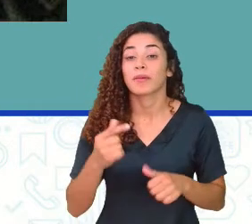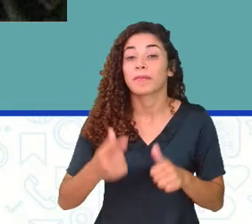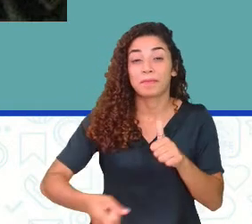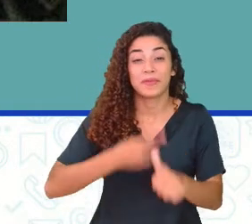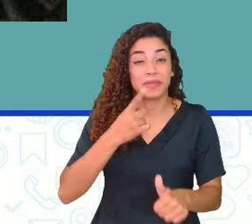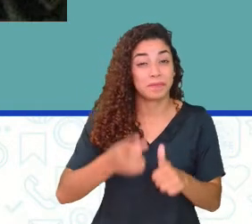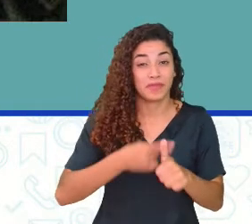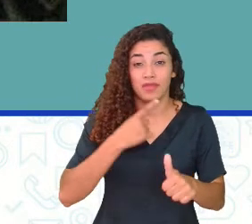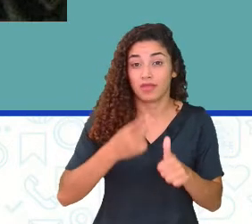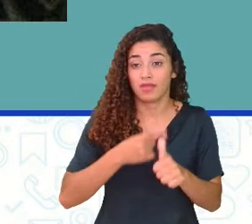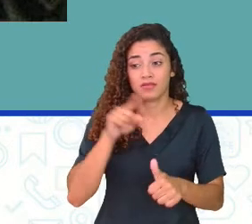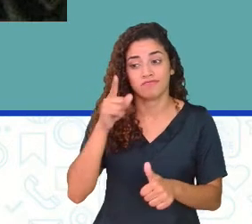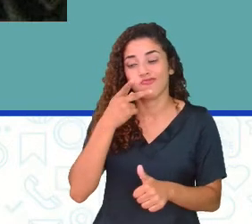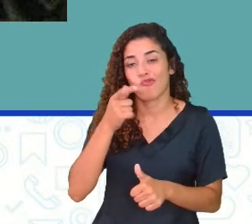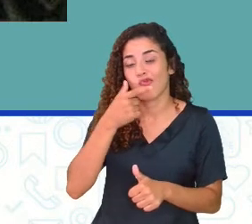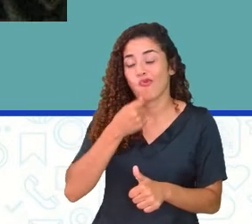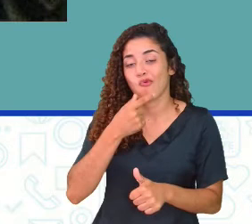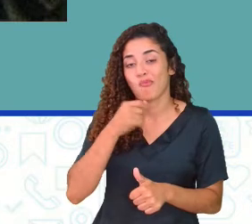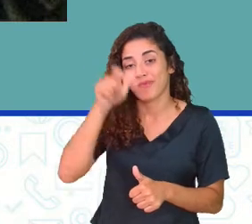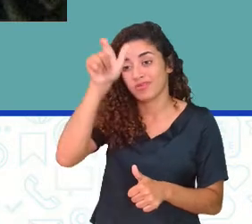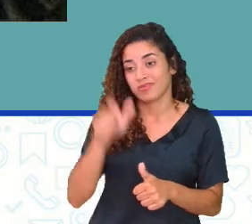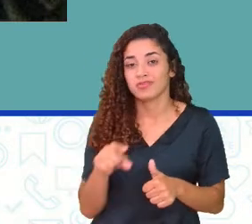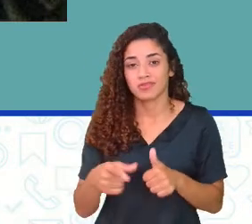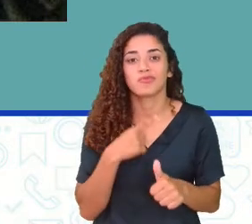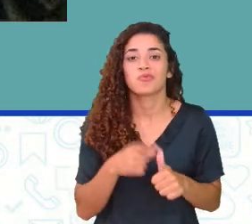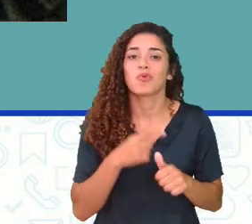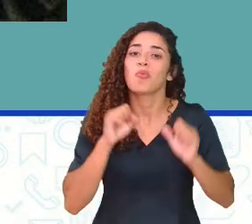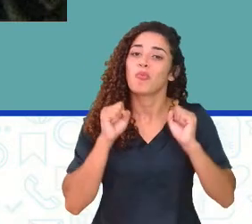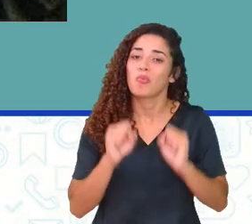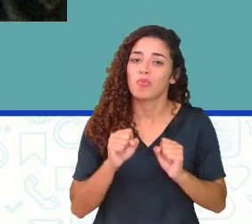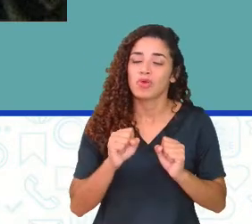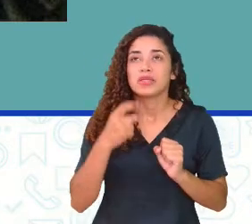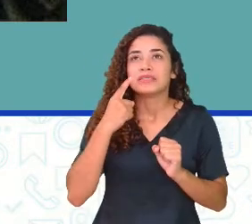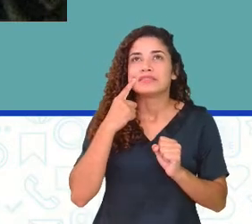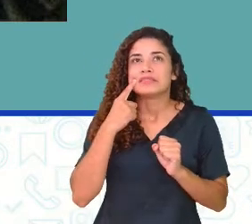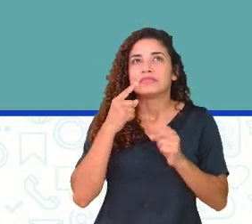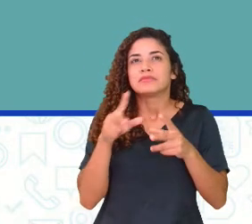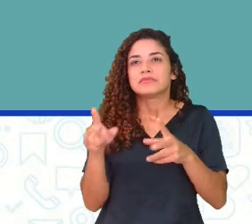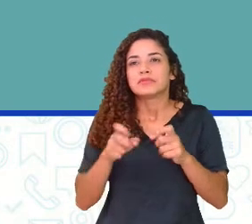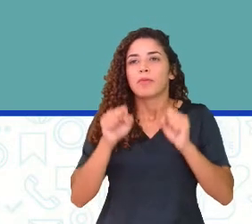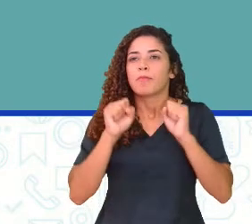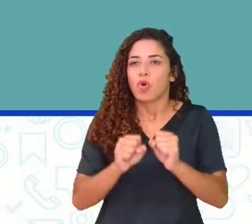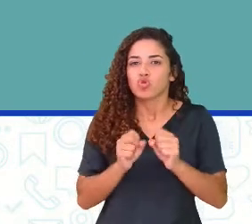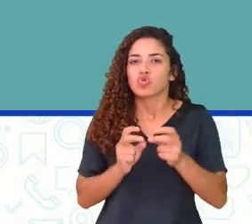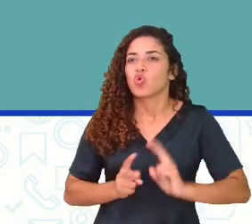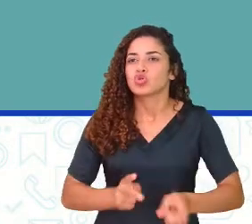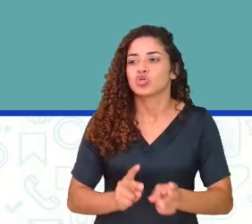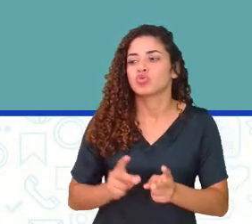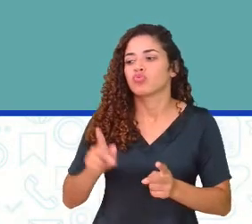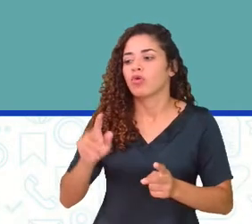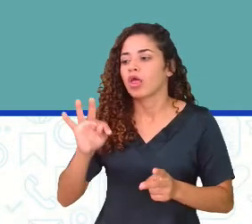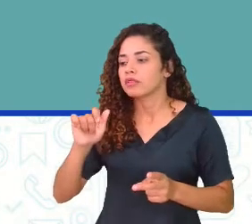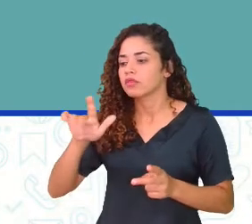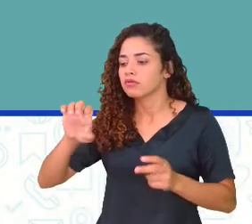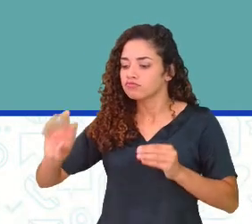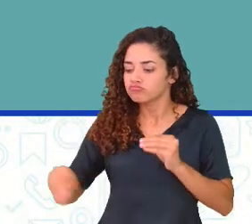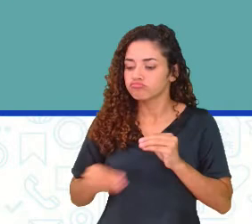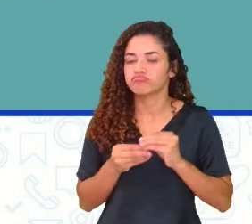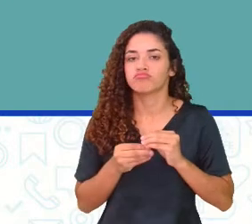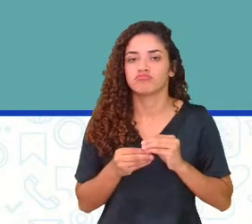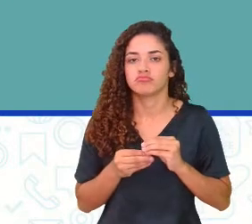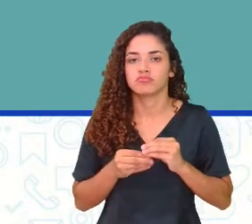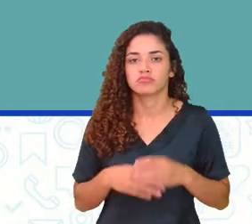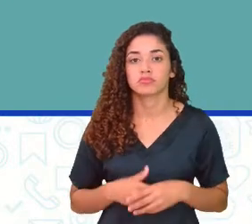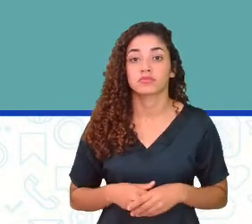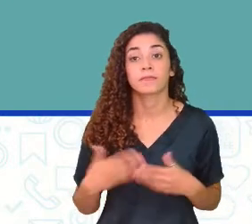assim, que percebeu que poderia continuar as pesquisas de Tales de Mileto. Trouxe outro